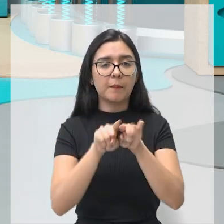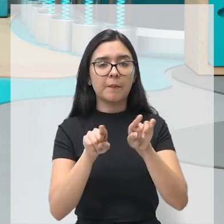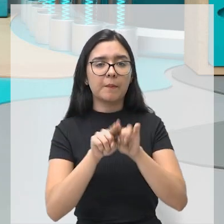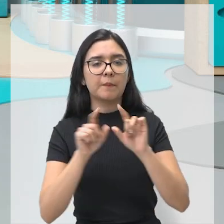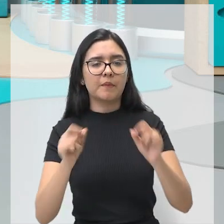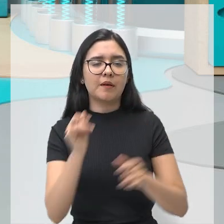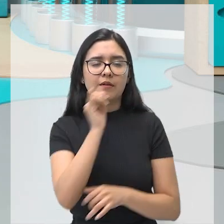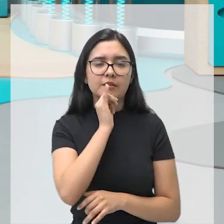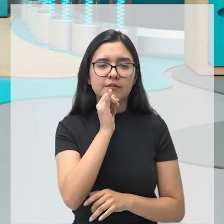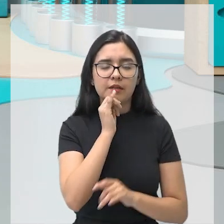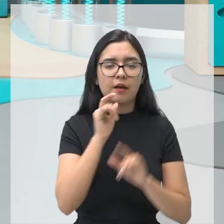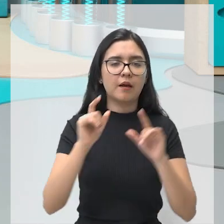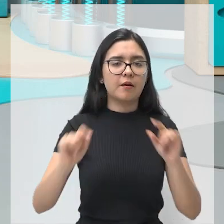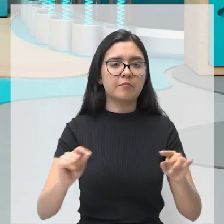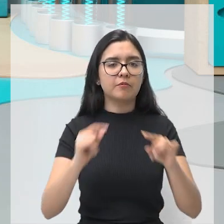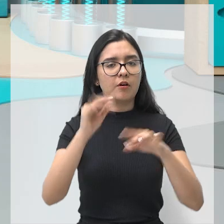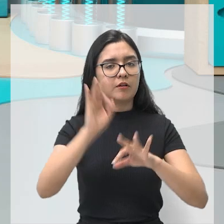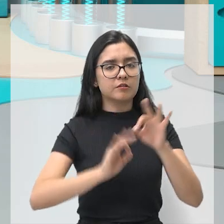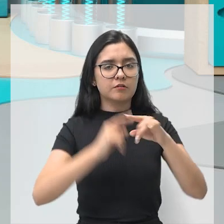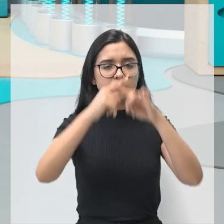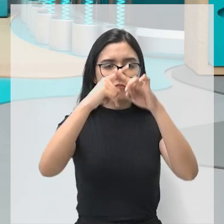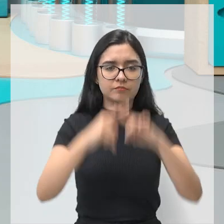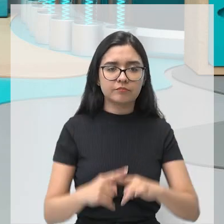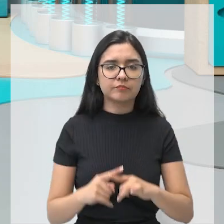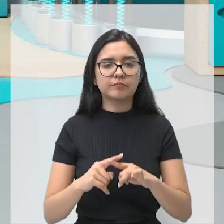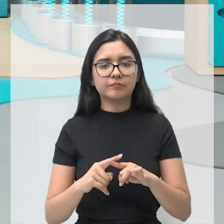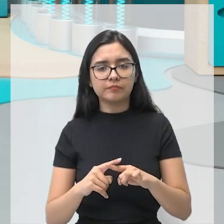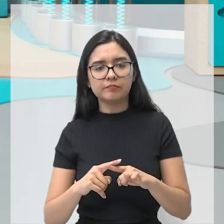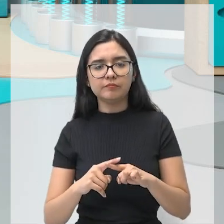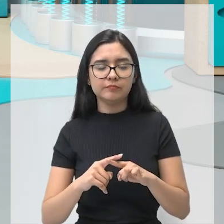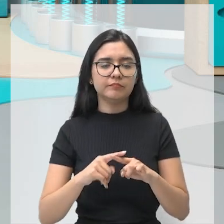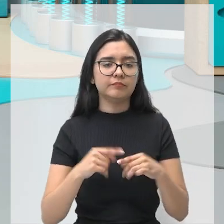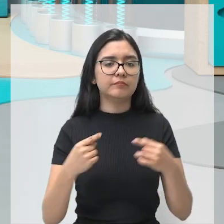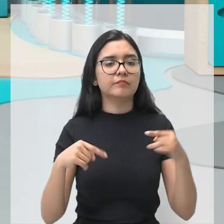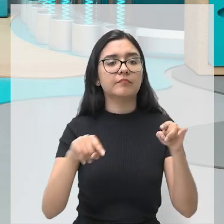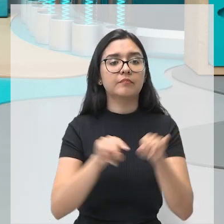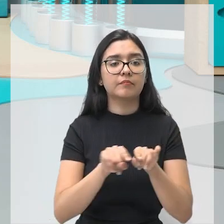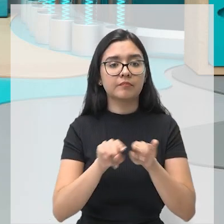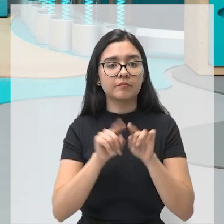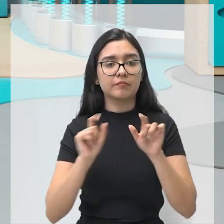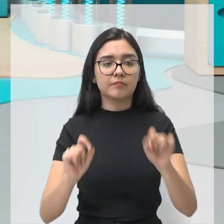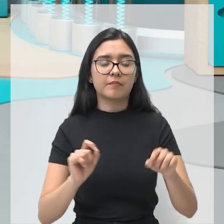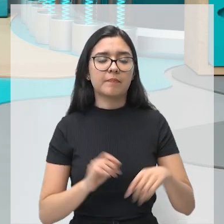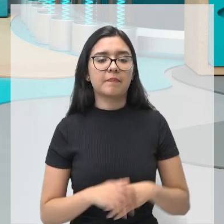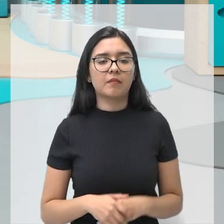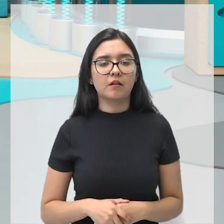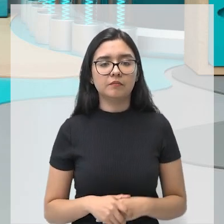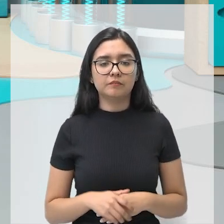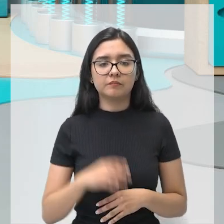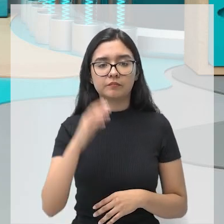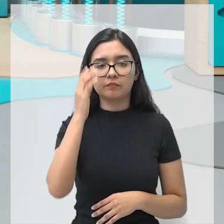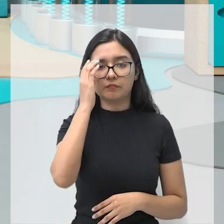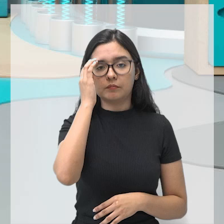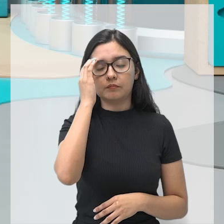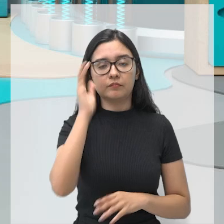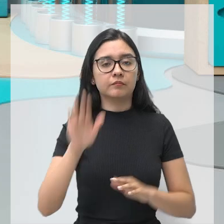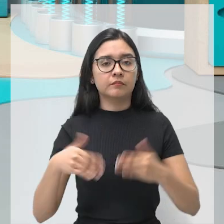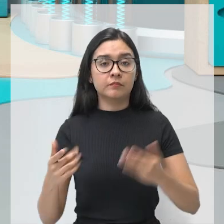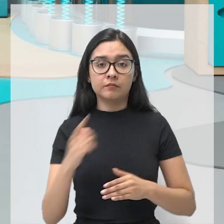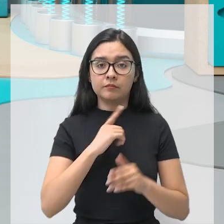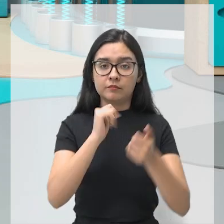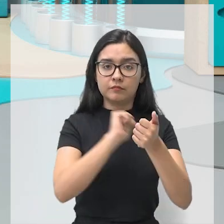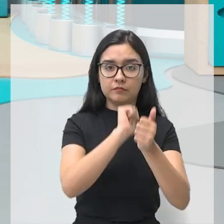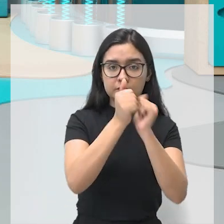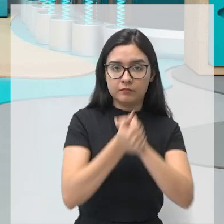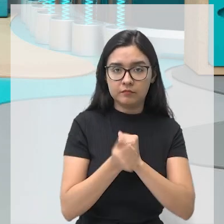de torneios e eventos, o texto continua, olha só, a sua participação, né, esse processo de